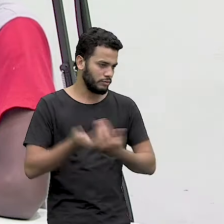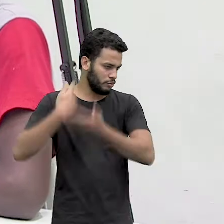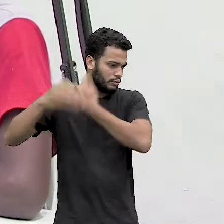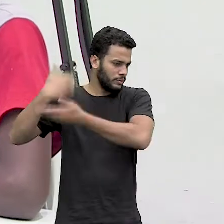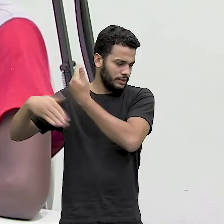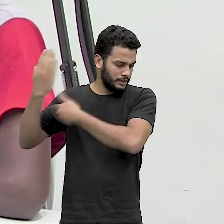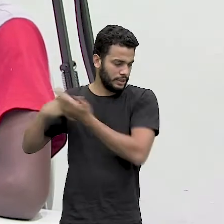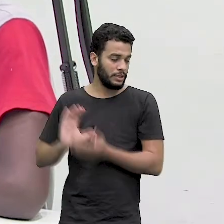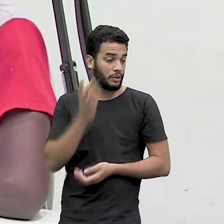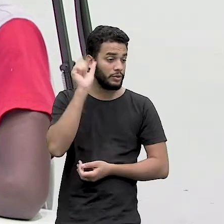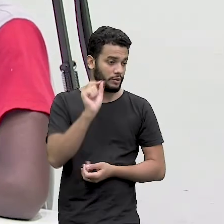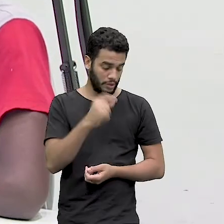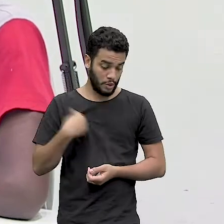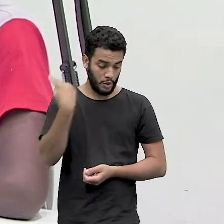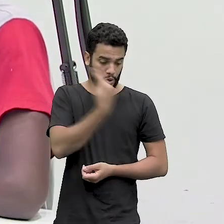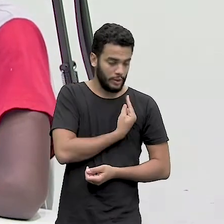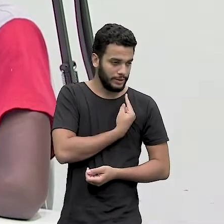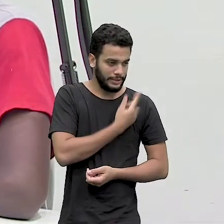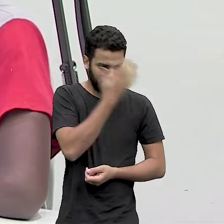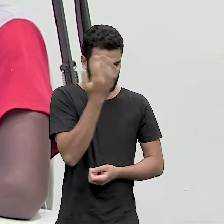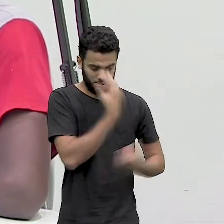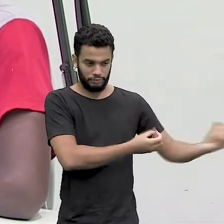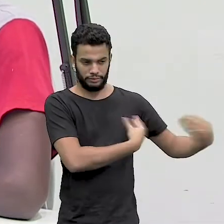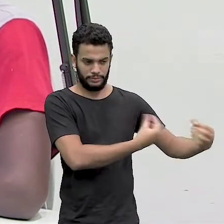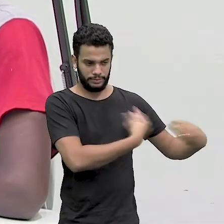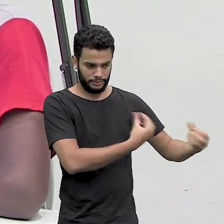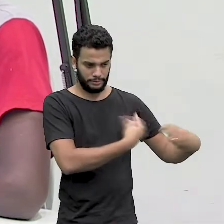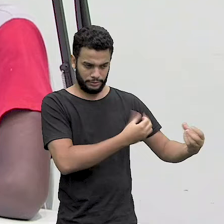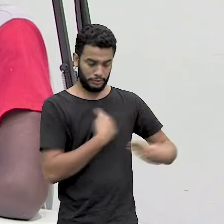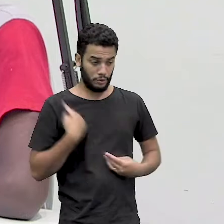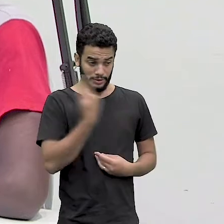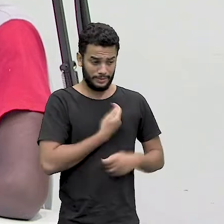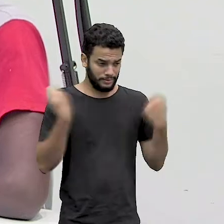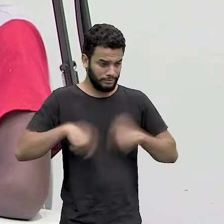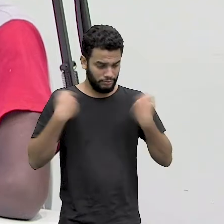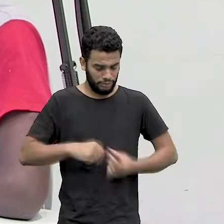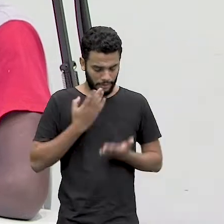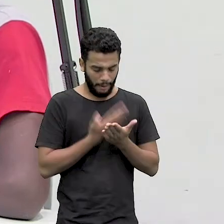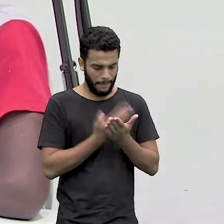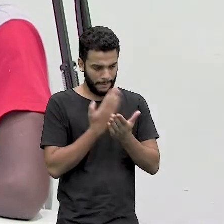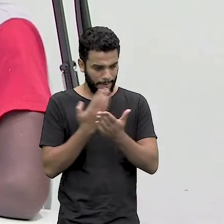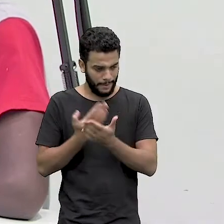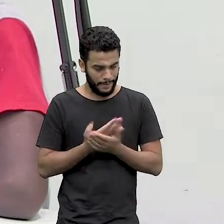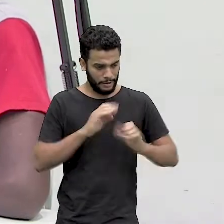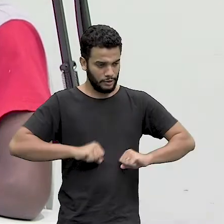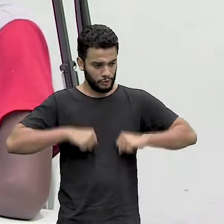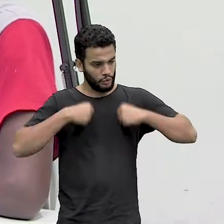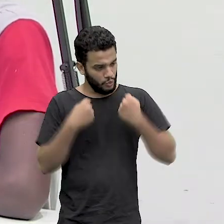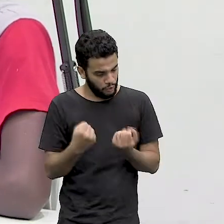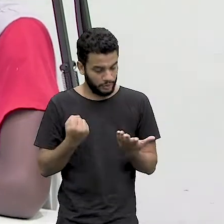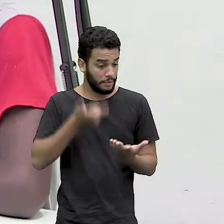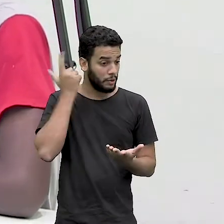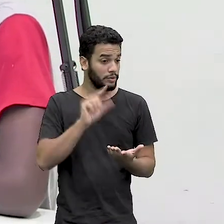você ser alguém na vida. Aí, a consequência, você teria alguma coisa, um bom emprego, você teria um carro, você teria uma casa. O que